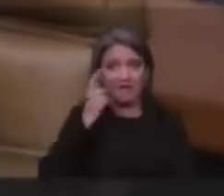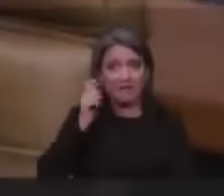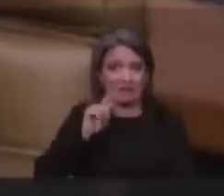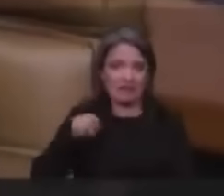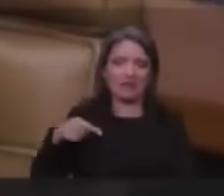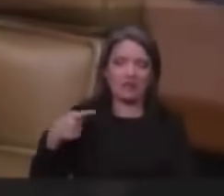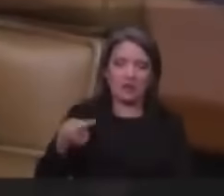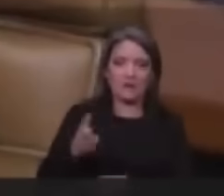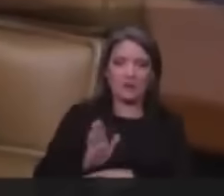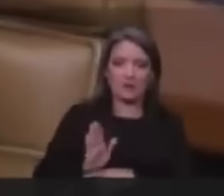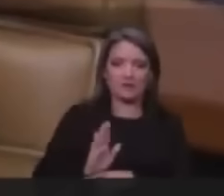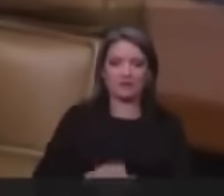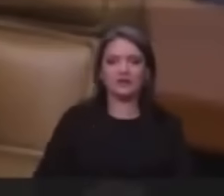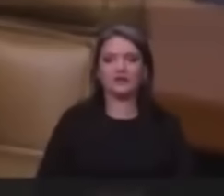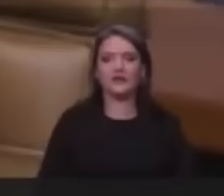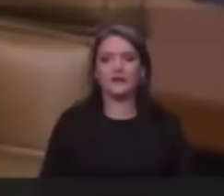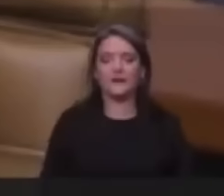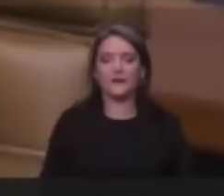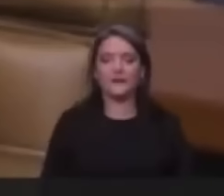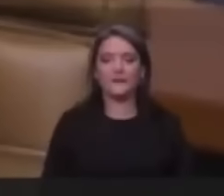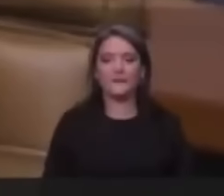é mais adiante